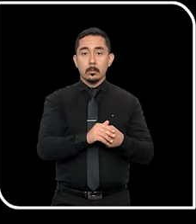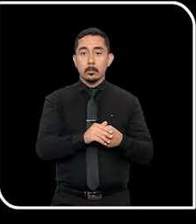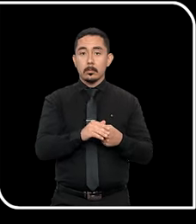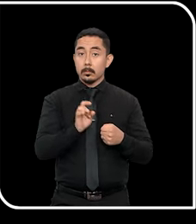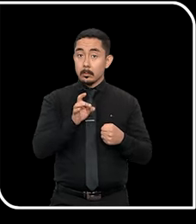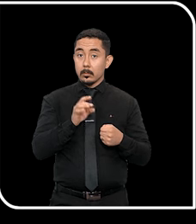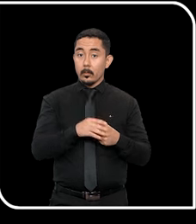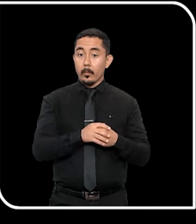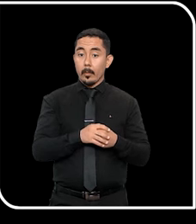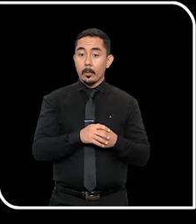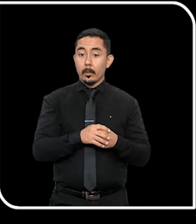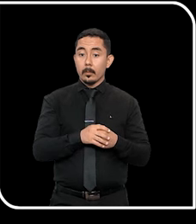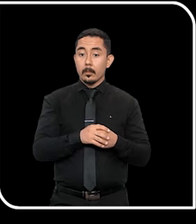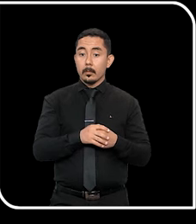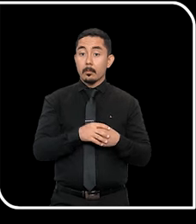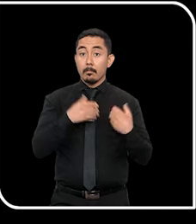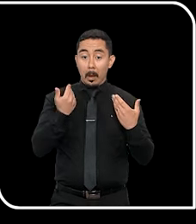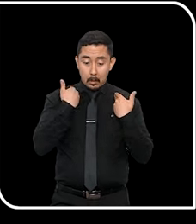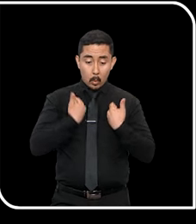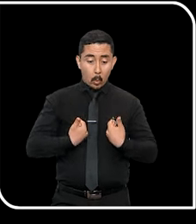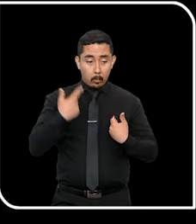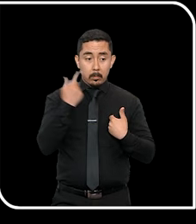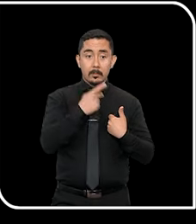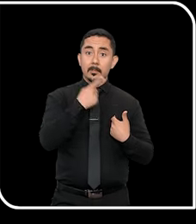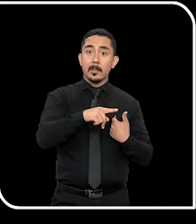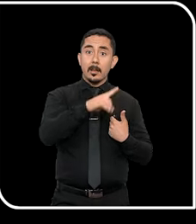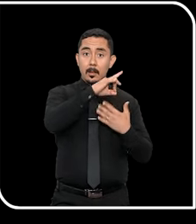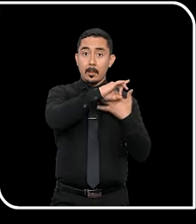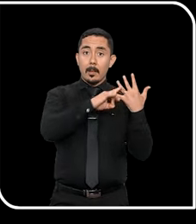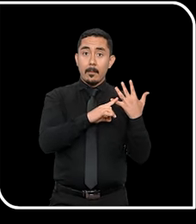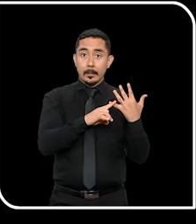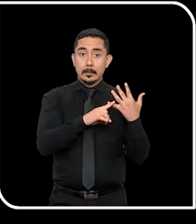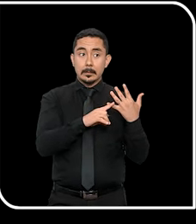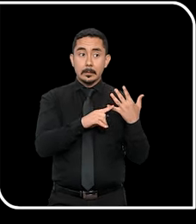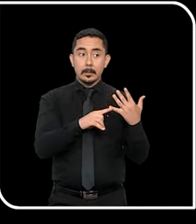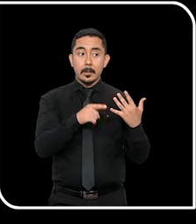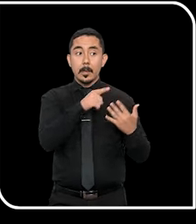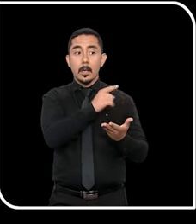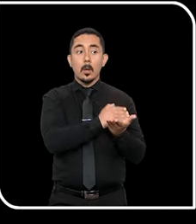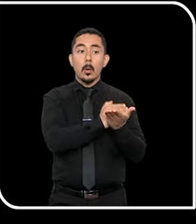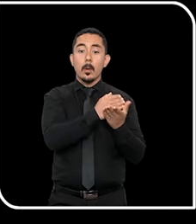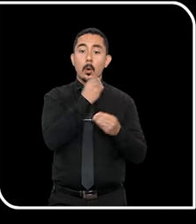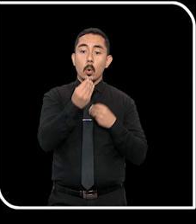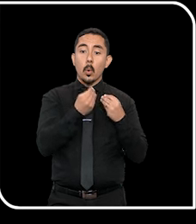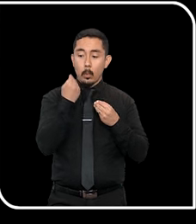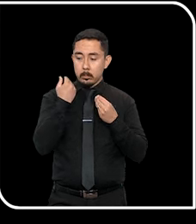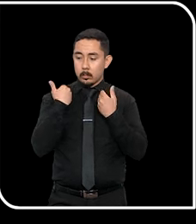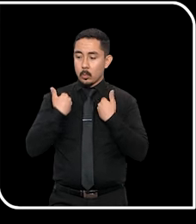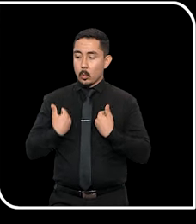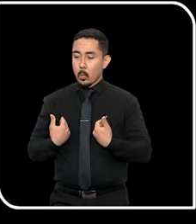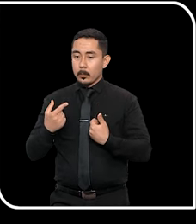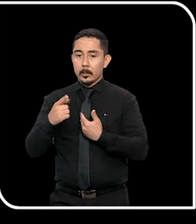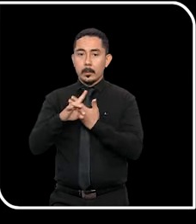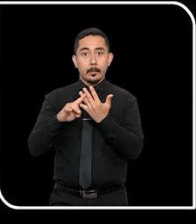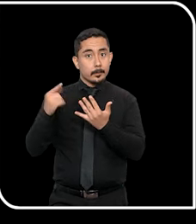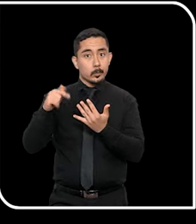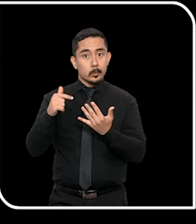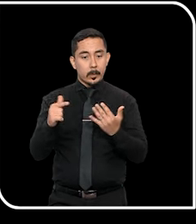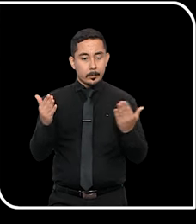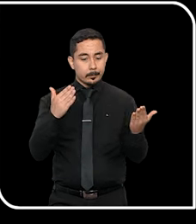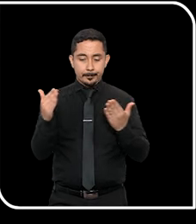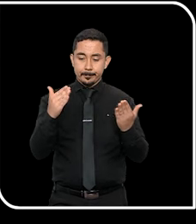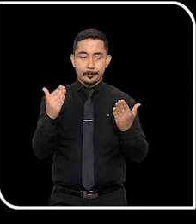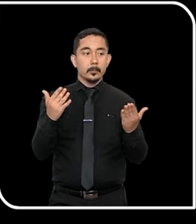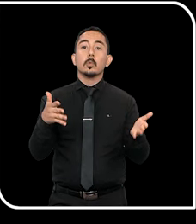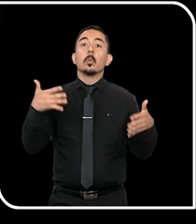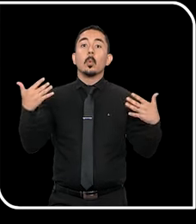pautando o que o corpo dele com deficiência era capaz de fazer a partir de um corpo sem deficiência então que